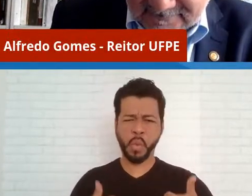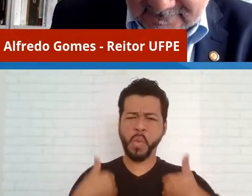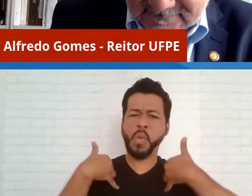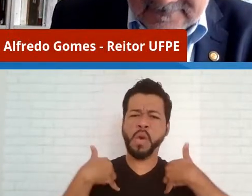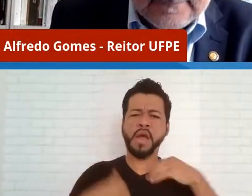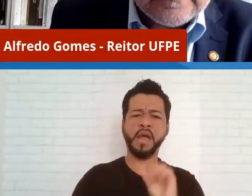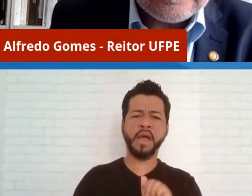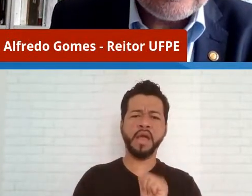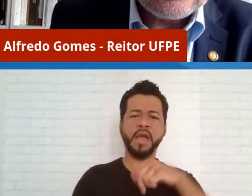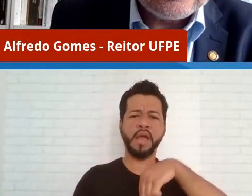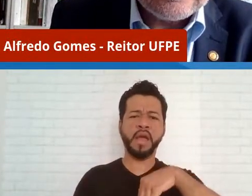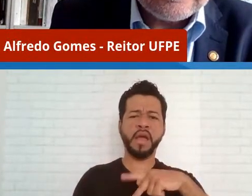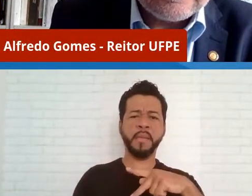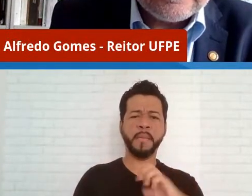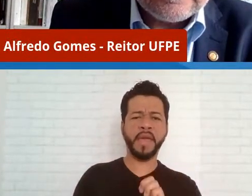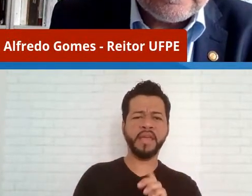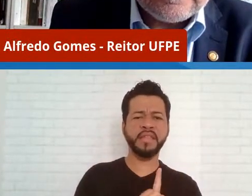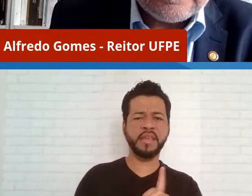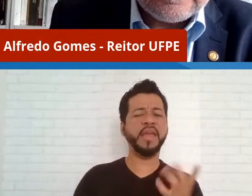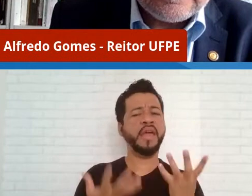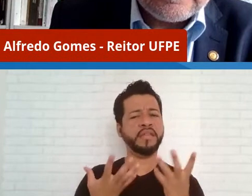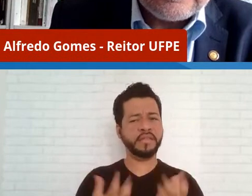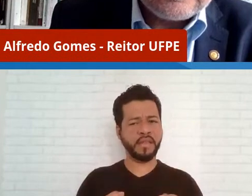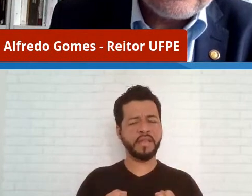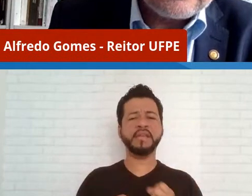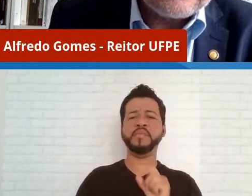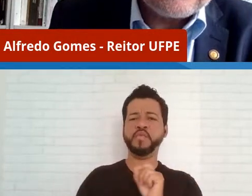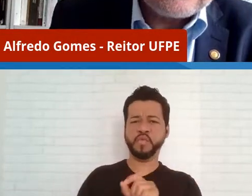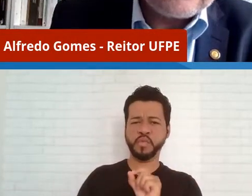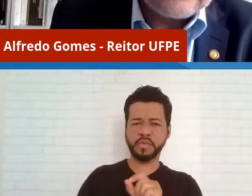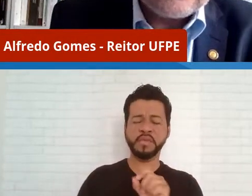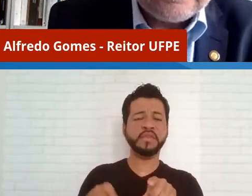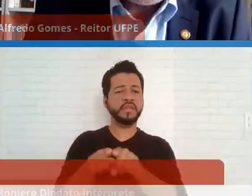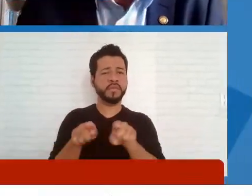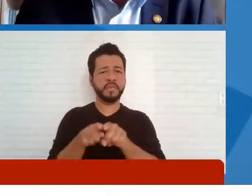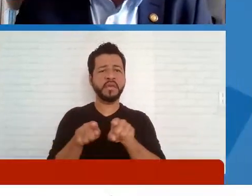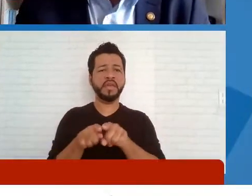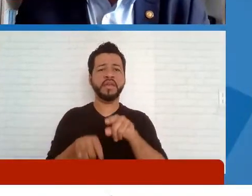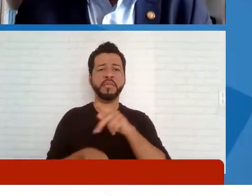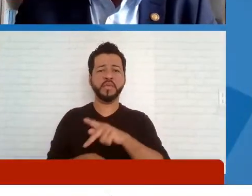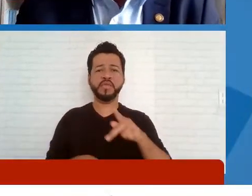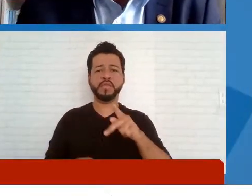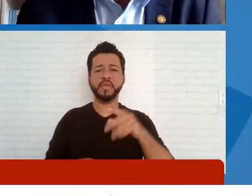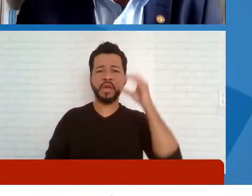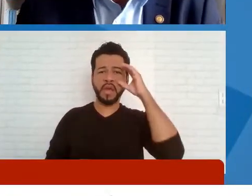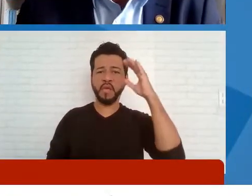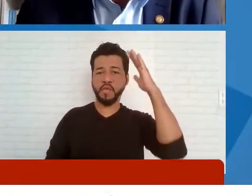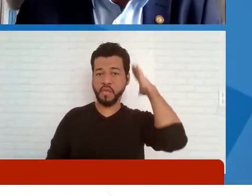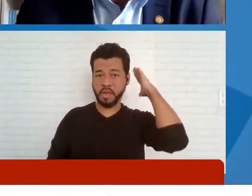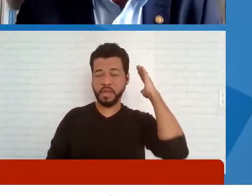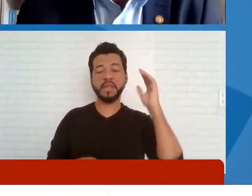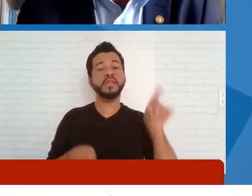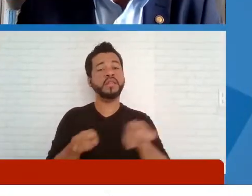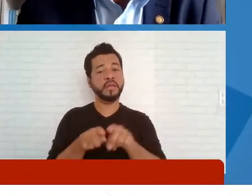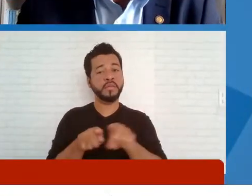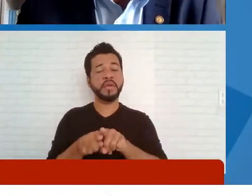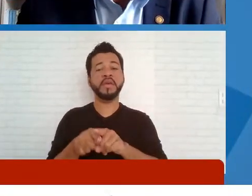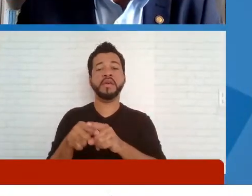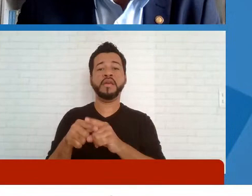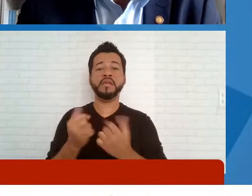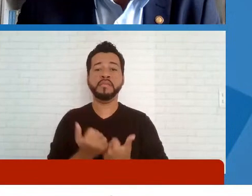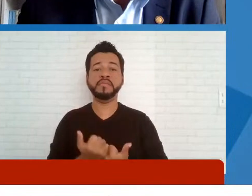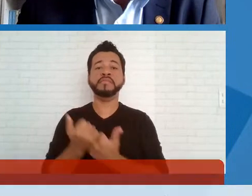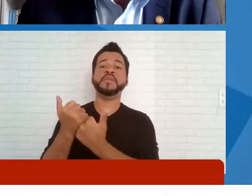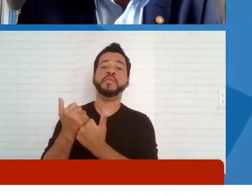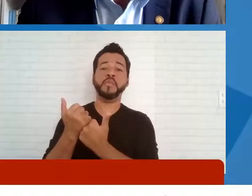recebe você hoje aqui, professor Alfredo, e ao mesmo tempo agradece o apoio da UFPE para a realização